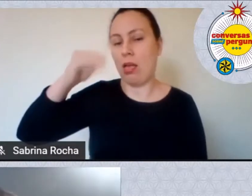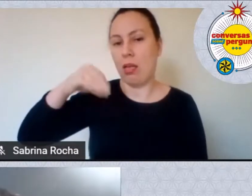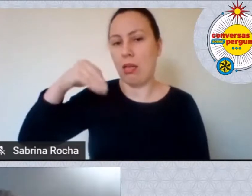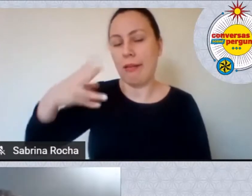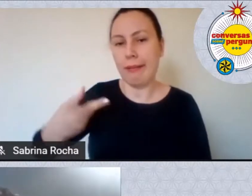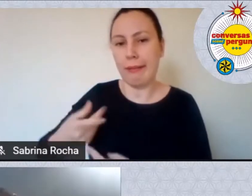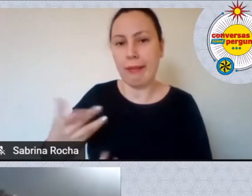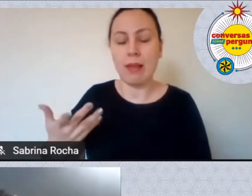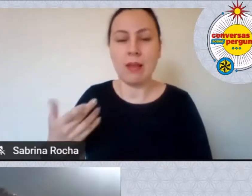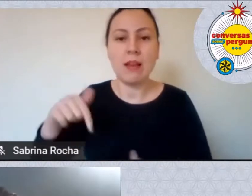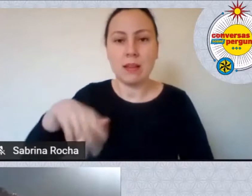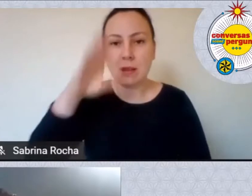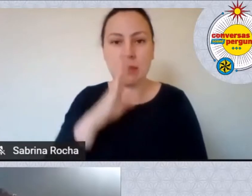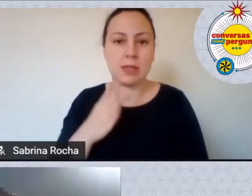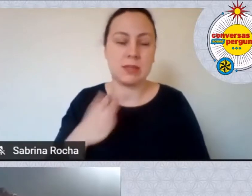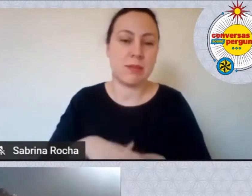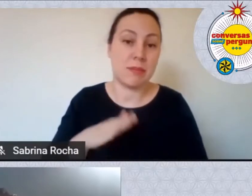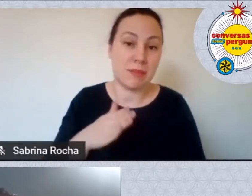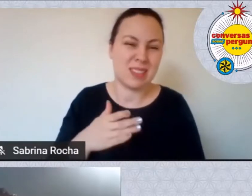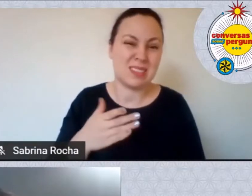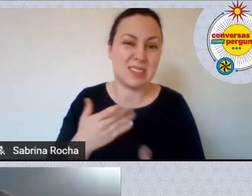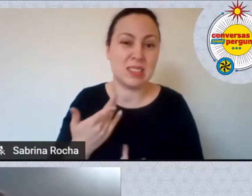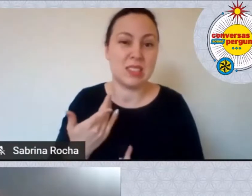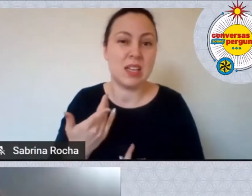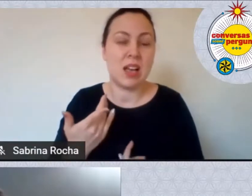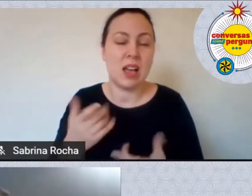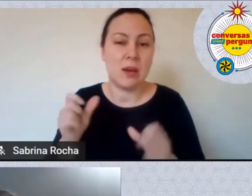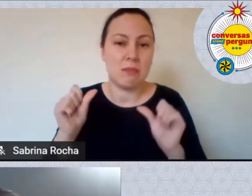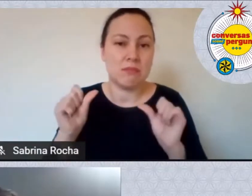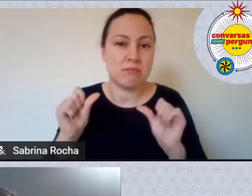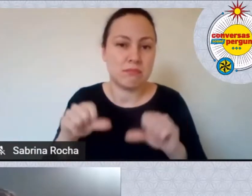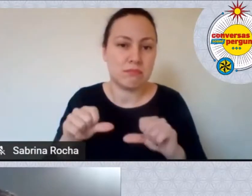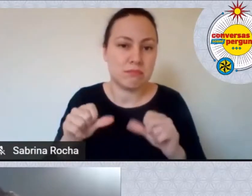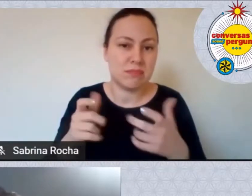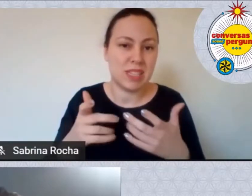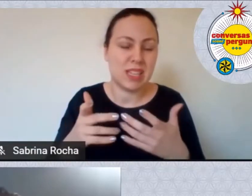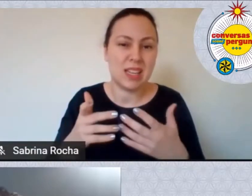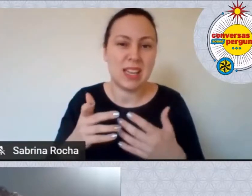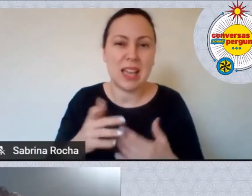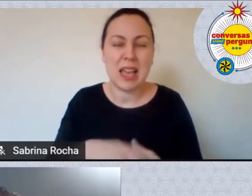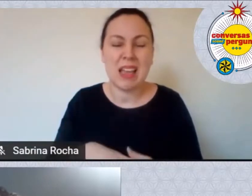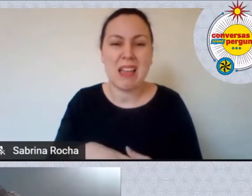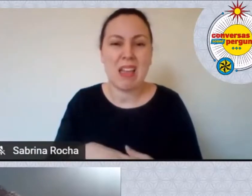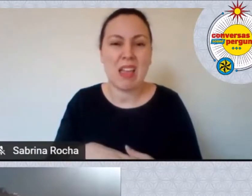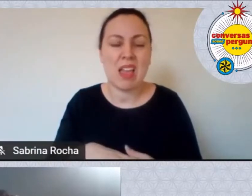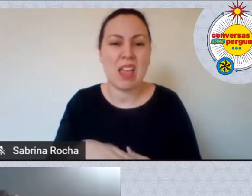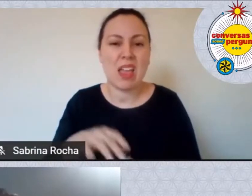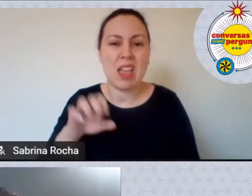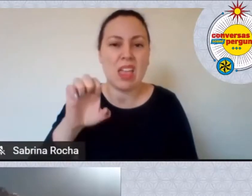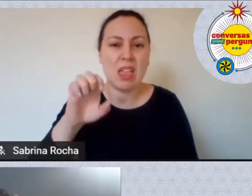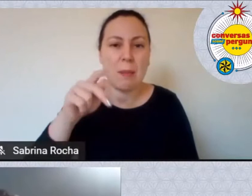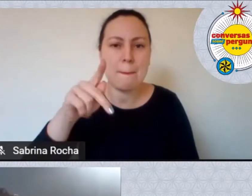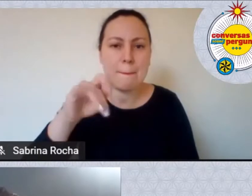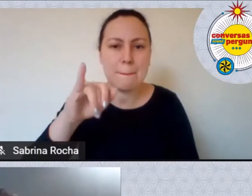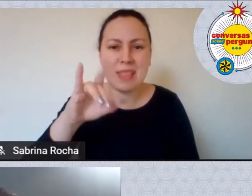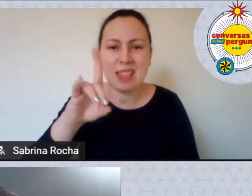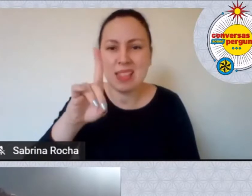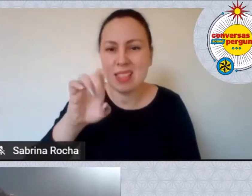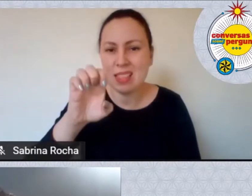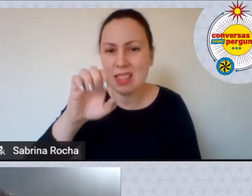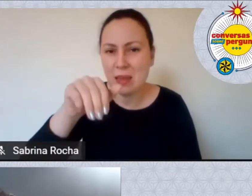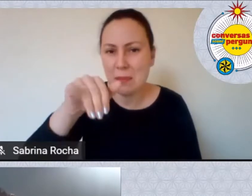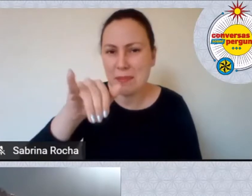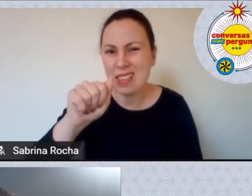caso brasileiro, concorreu para uma, não gostaria de usar o termo epidemia, né, para uma expansão das formas